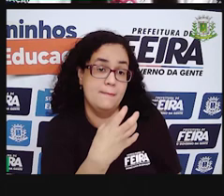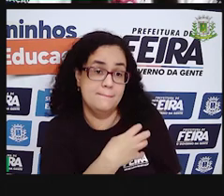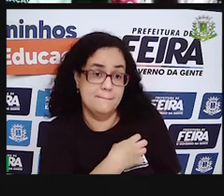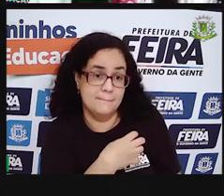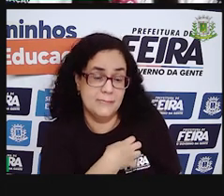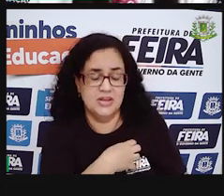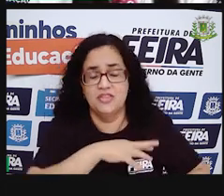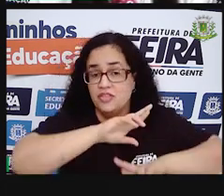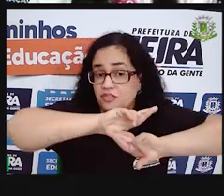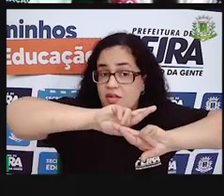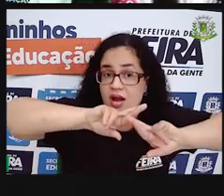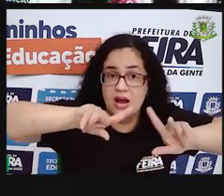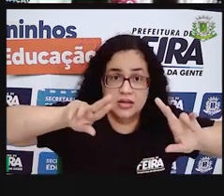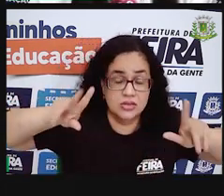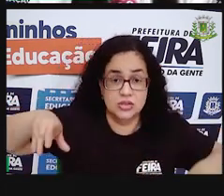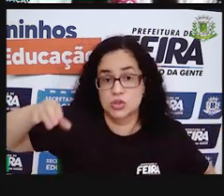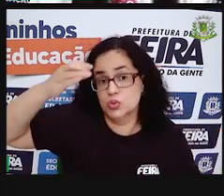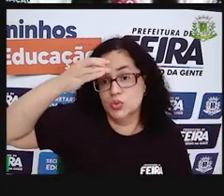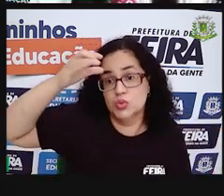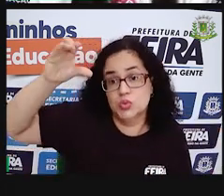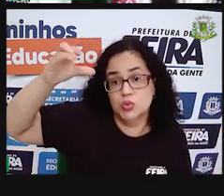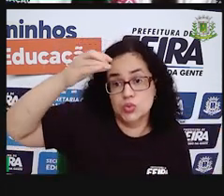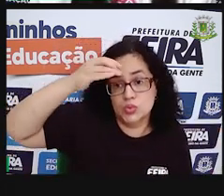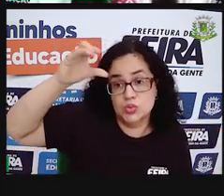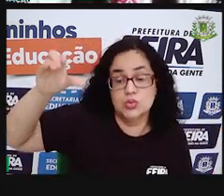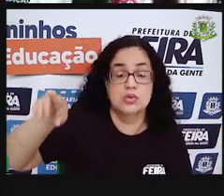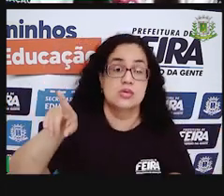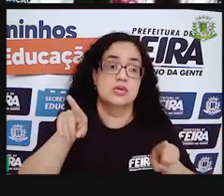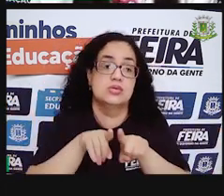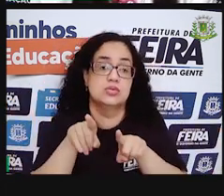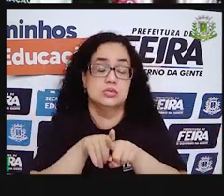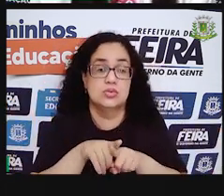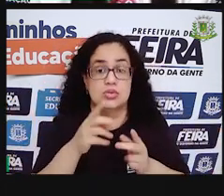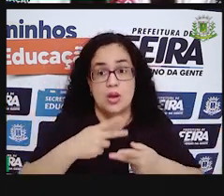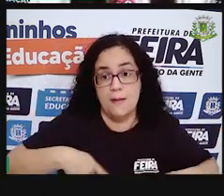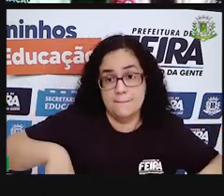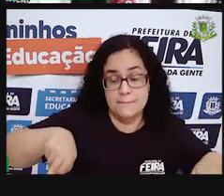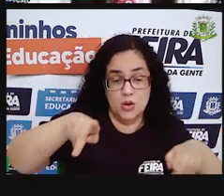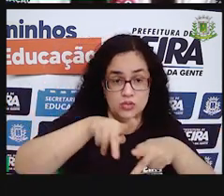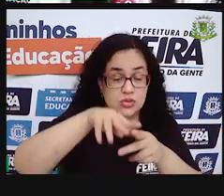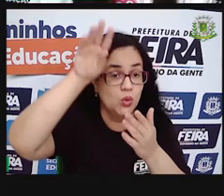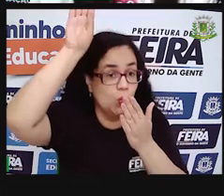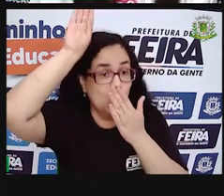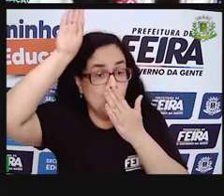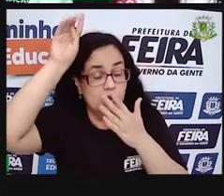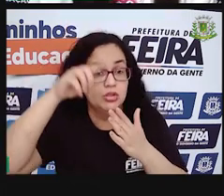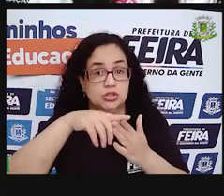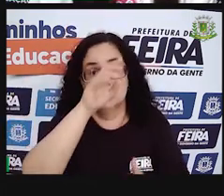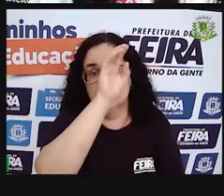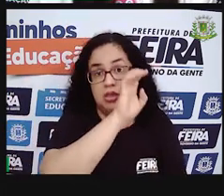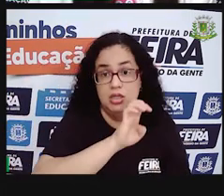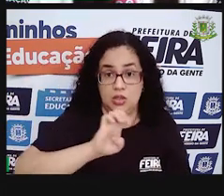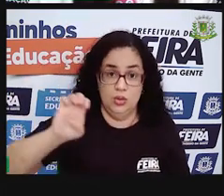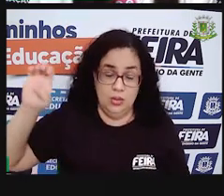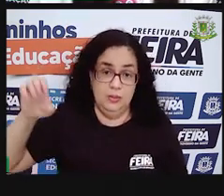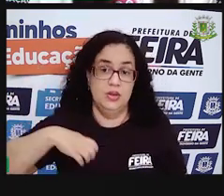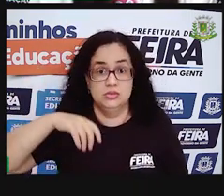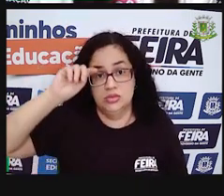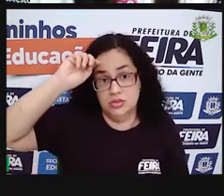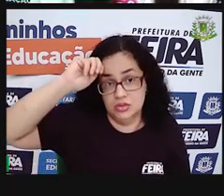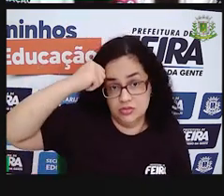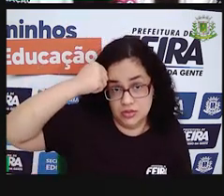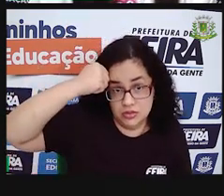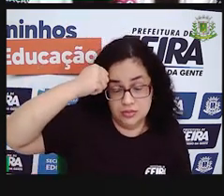uma grande diversidade cultural com influência aí dos povos indígenas, dos europeus e também dos negros